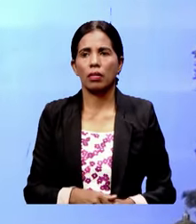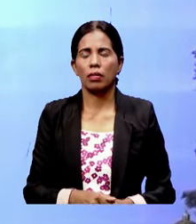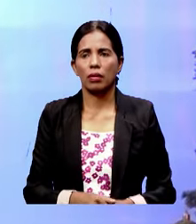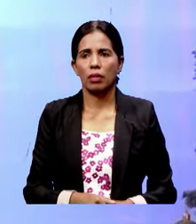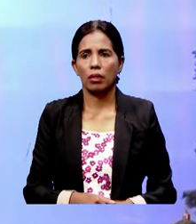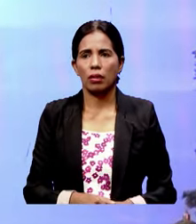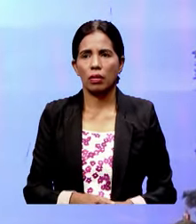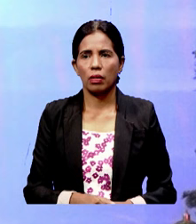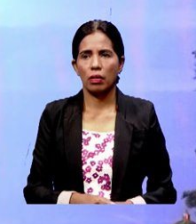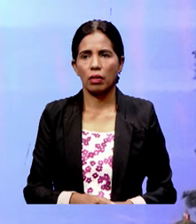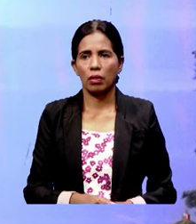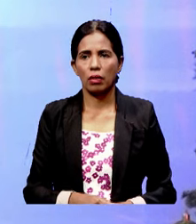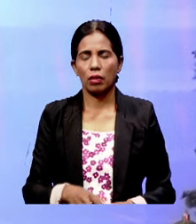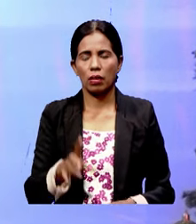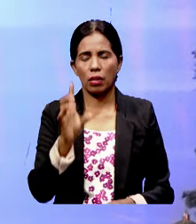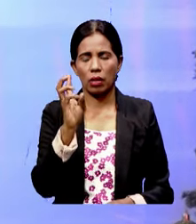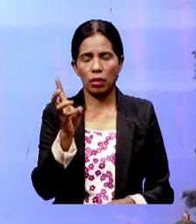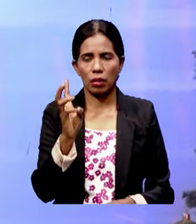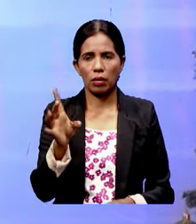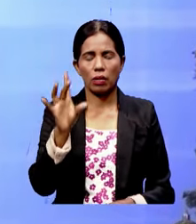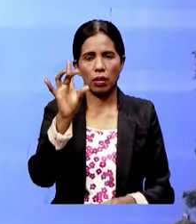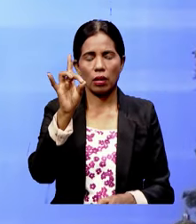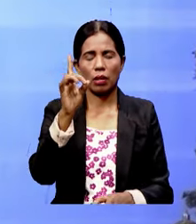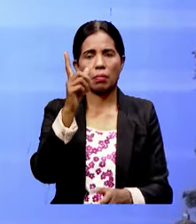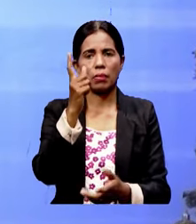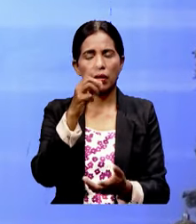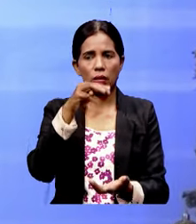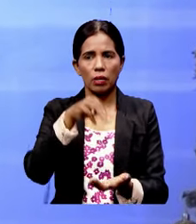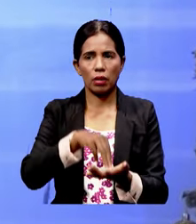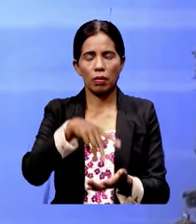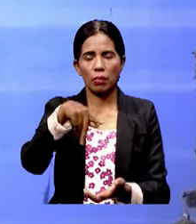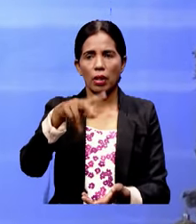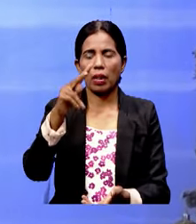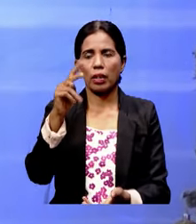É num pulo de lá para juta dólar, para a PNDS.